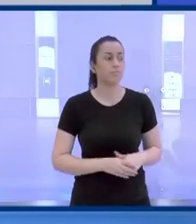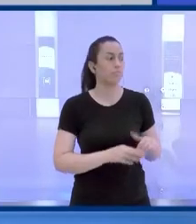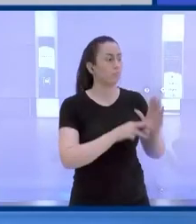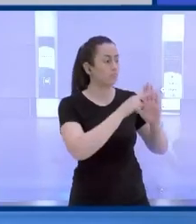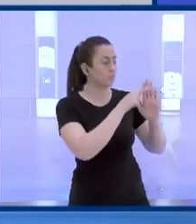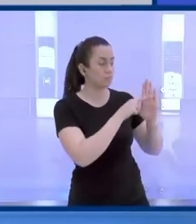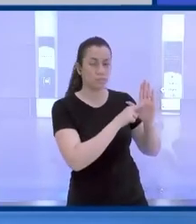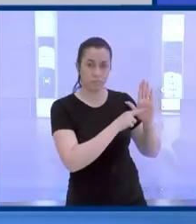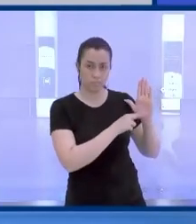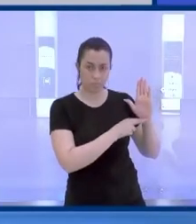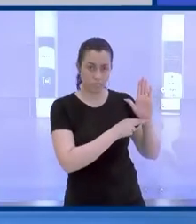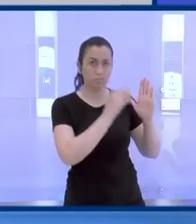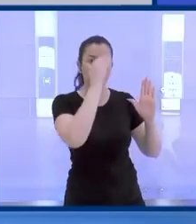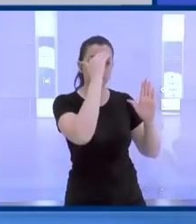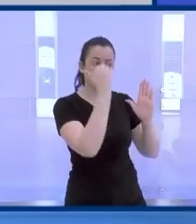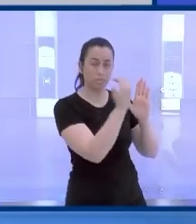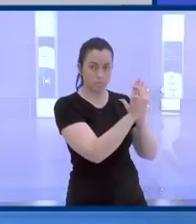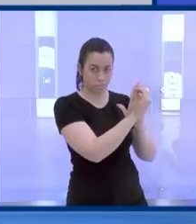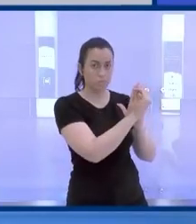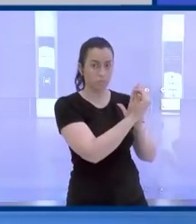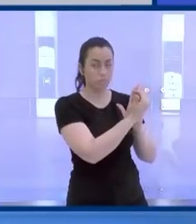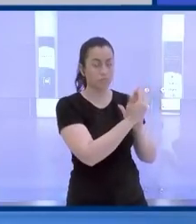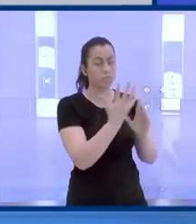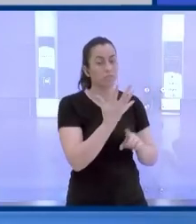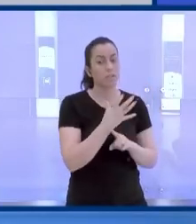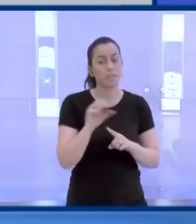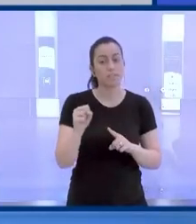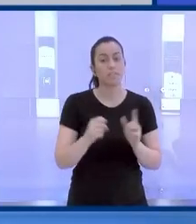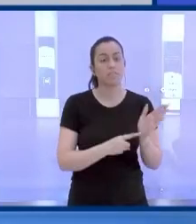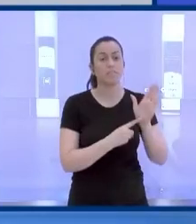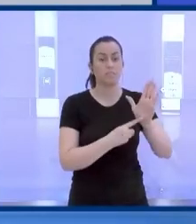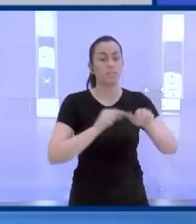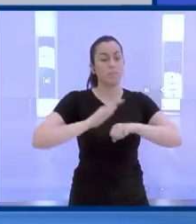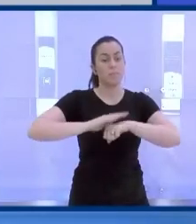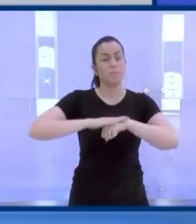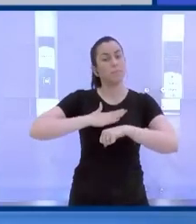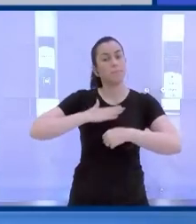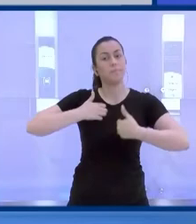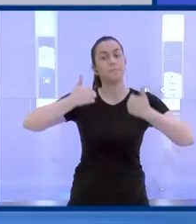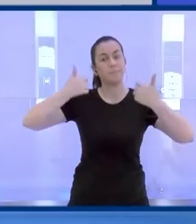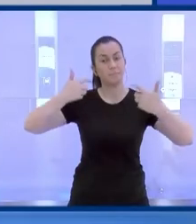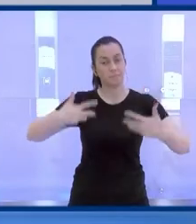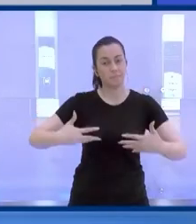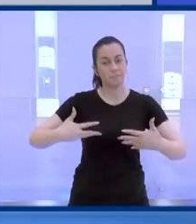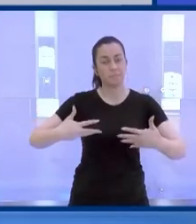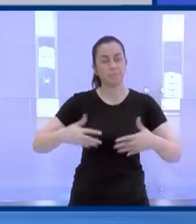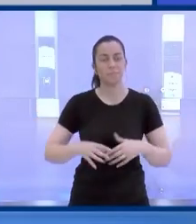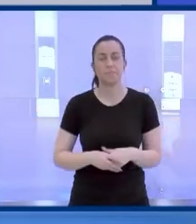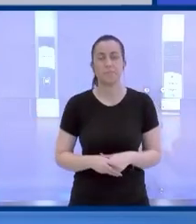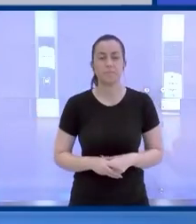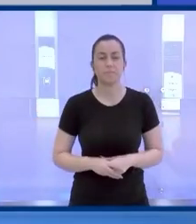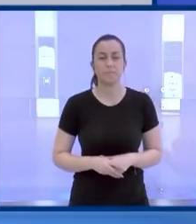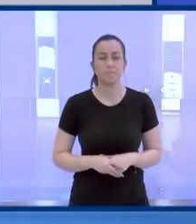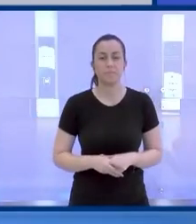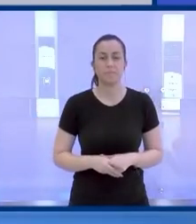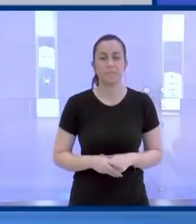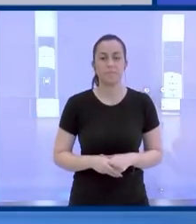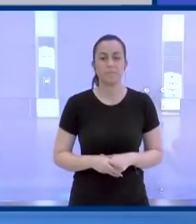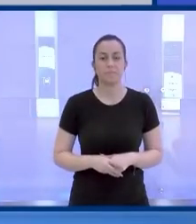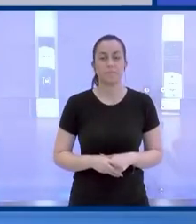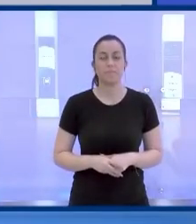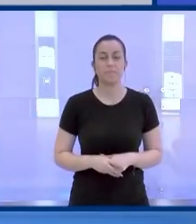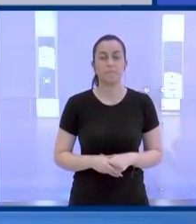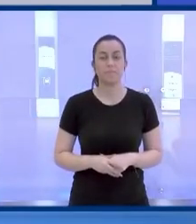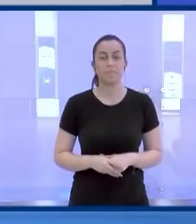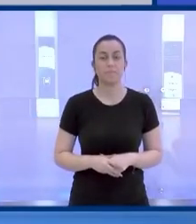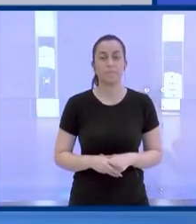fases anteriormente expostas, a vencedora será imediatamente informada por mim, em nome da comissão de licitação. Todas